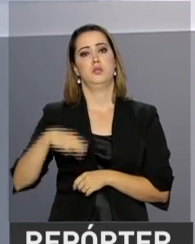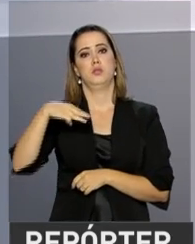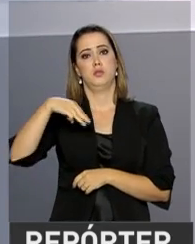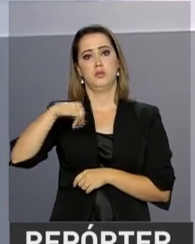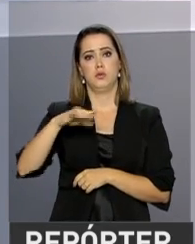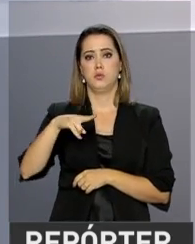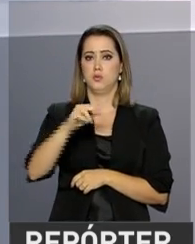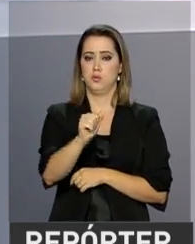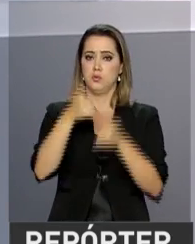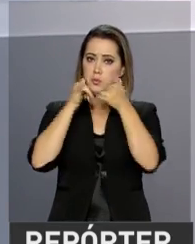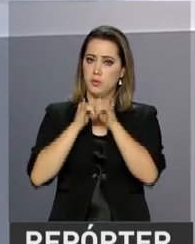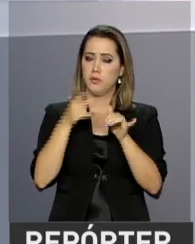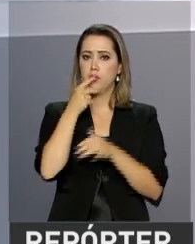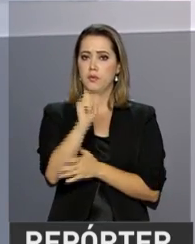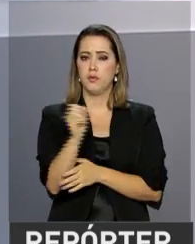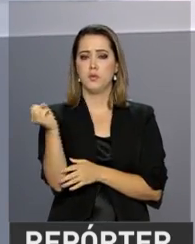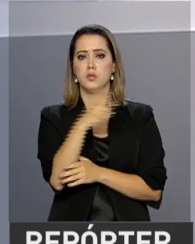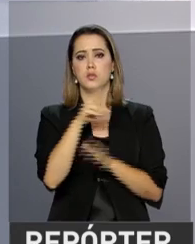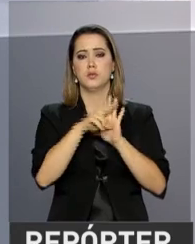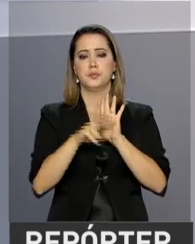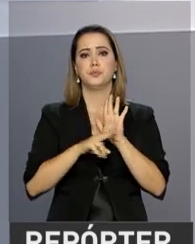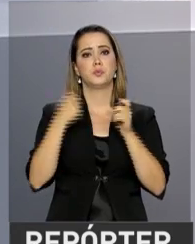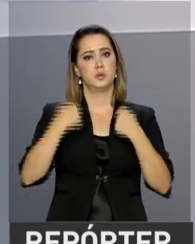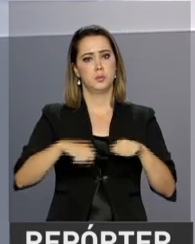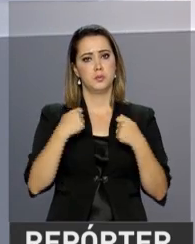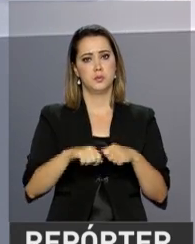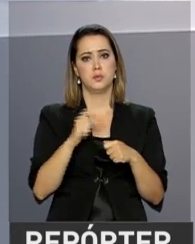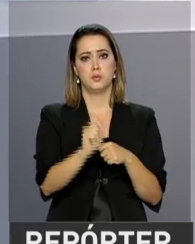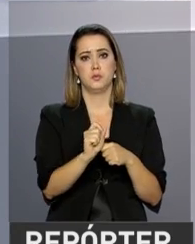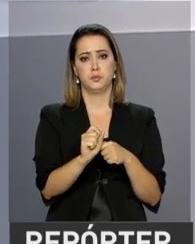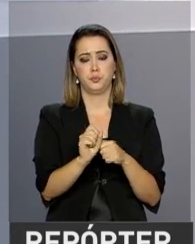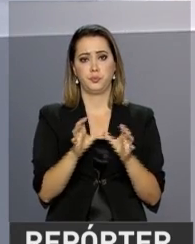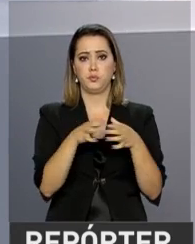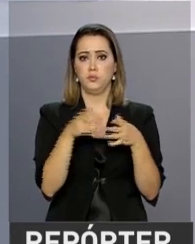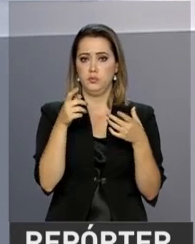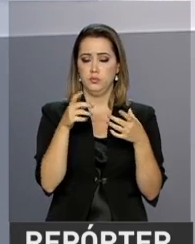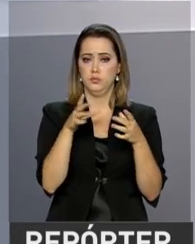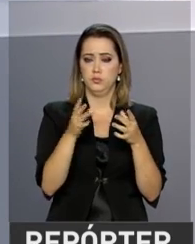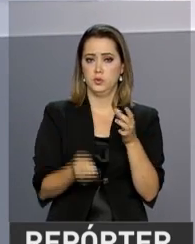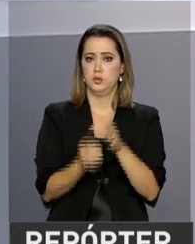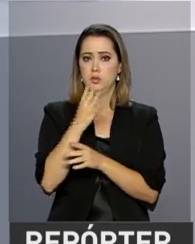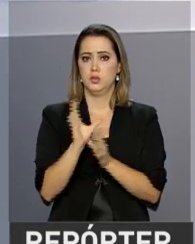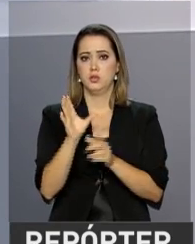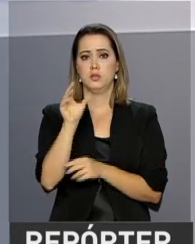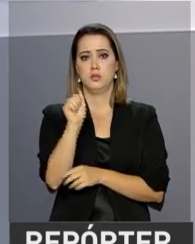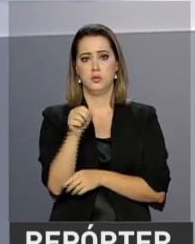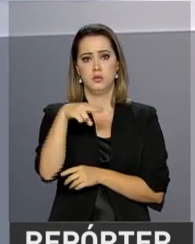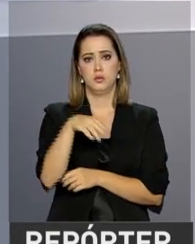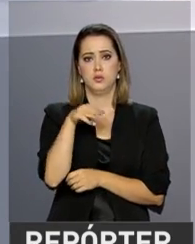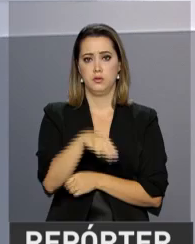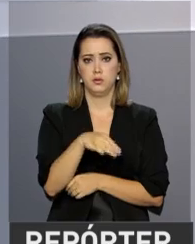Filho disse que as novas regras do setor eram uma das demandas e com o destaque para criação da Agência Nacional de